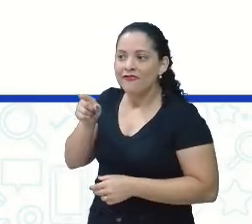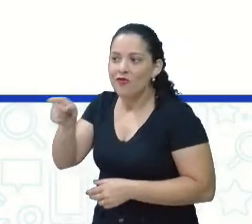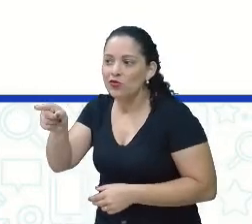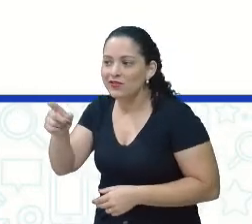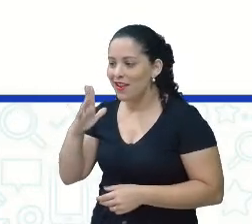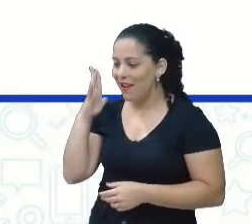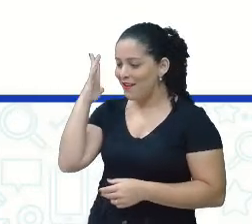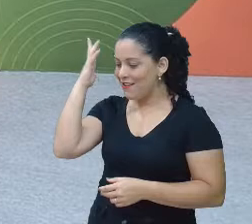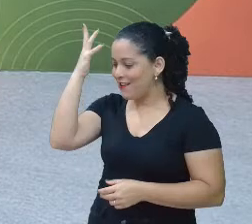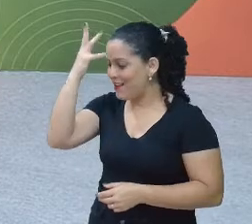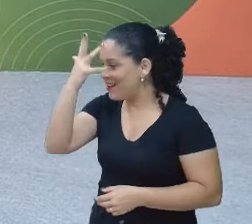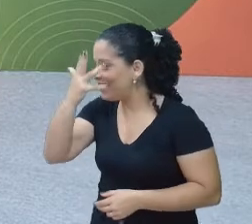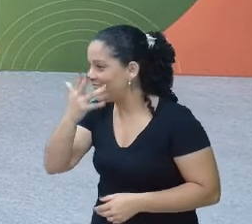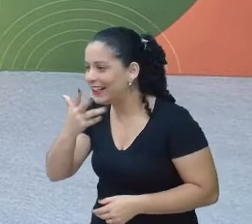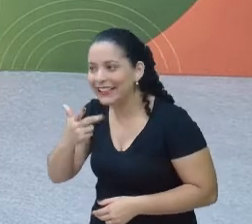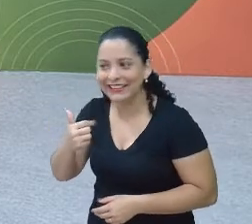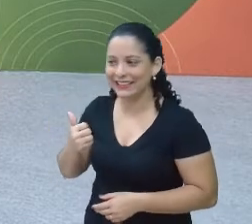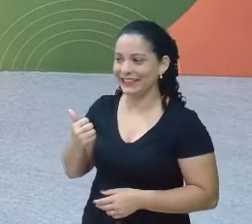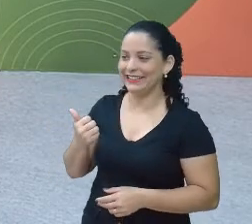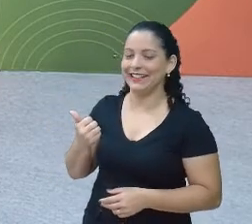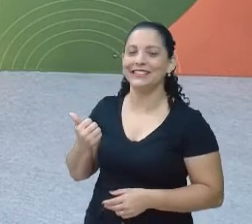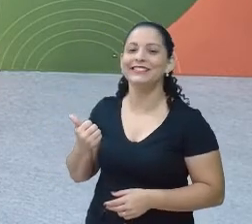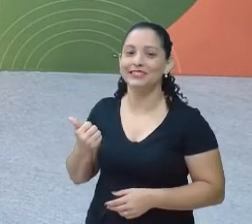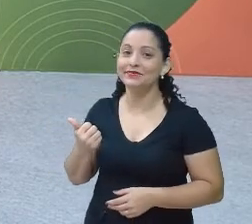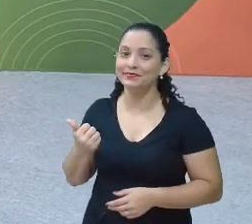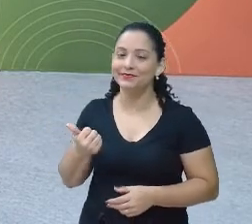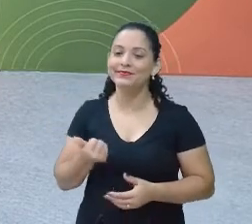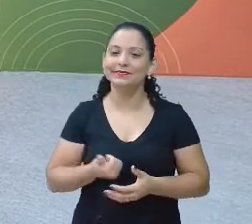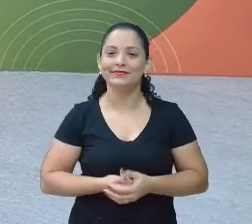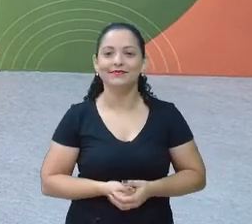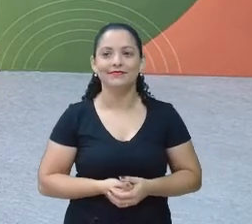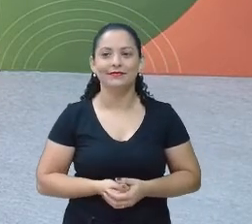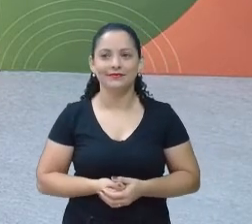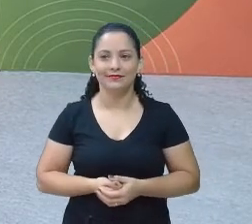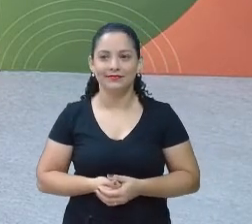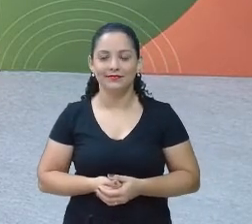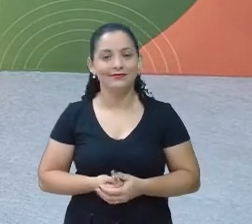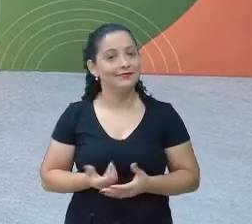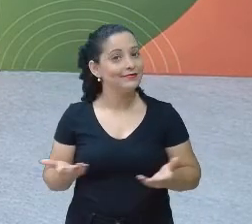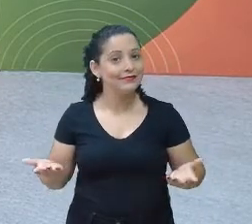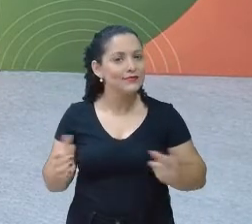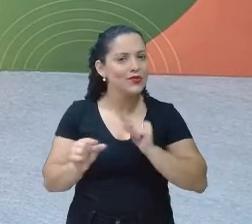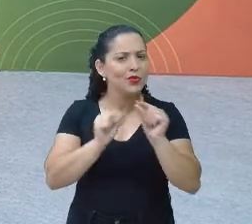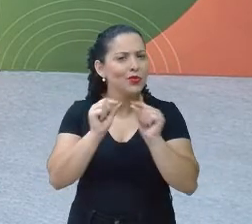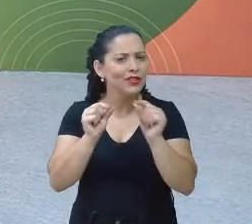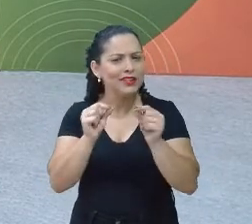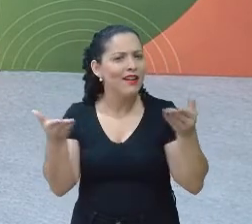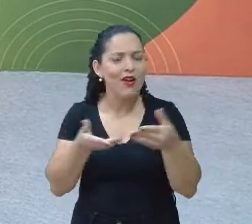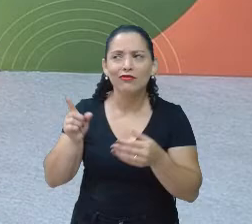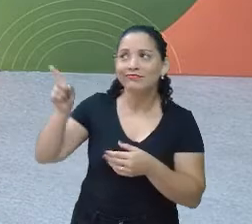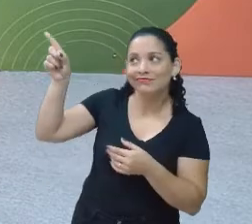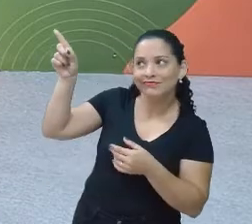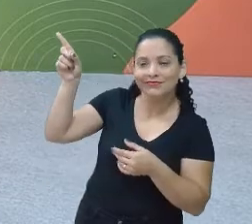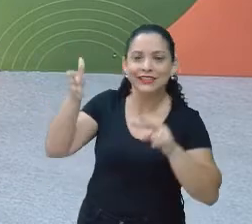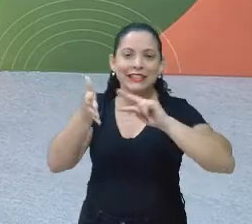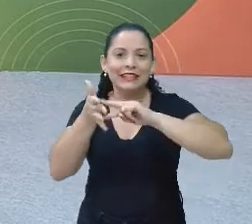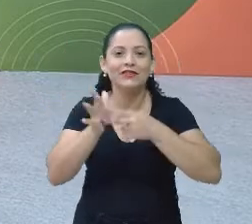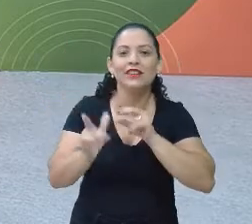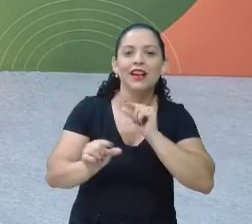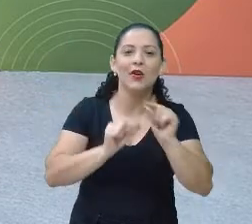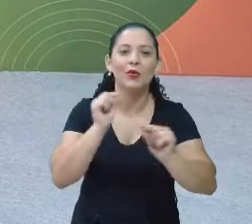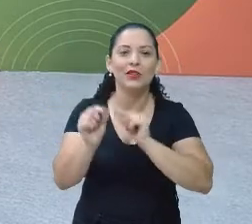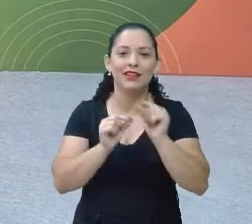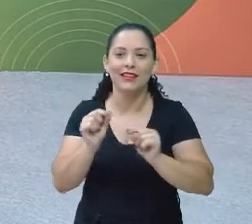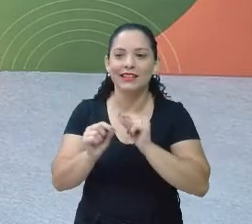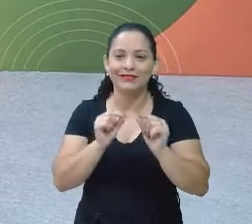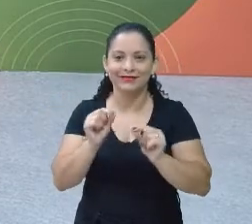conjugação. Você é a segunda pessoa do singular, tá bom? You are my love. que é que significa you are my love, gente? Reloginho